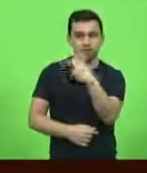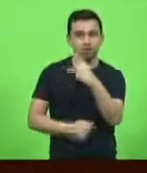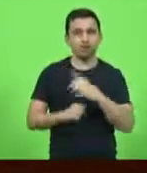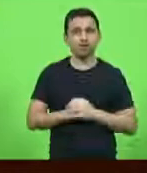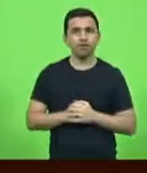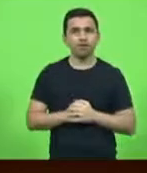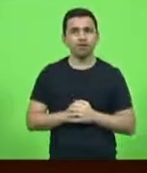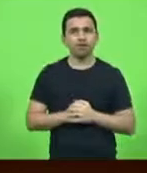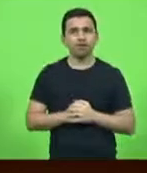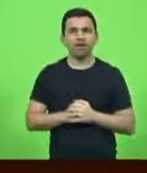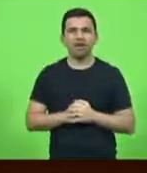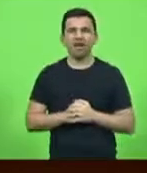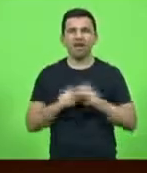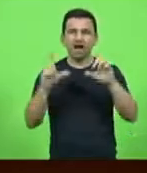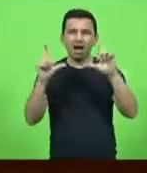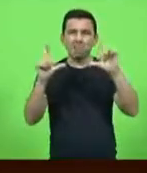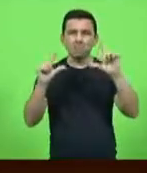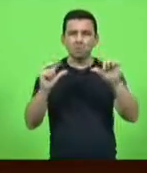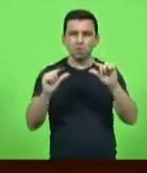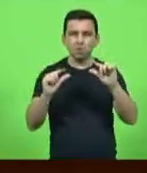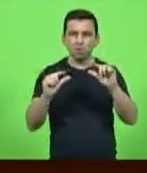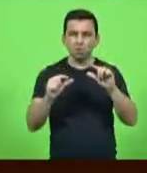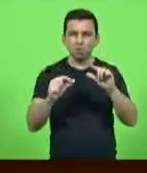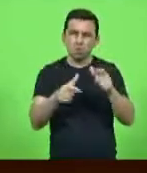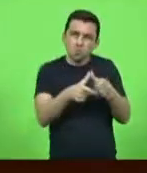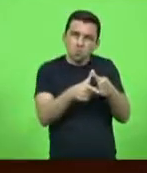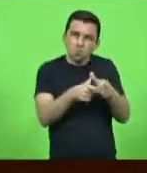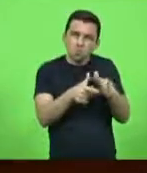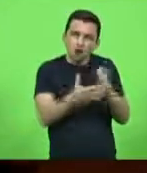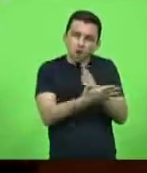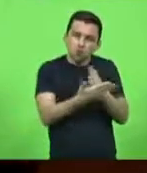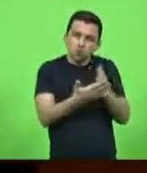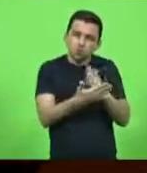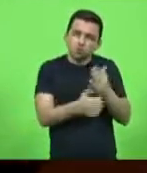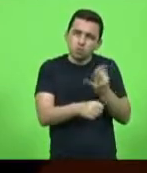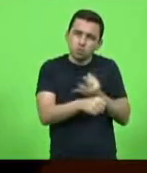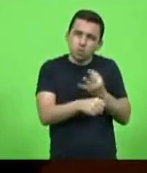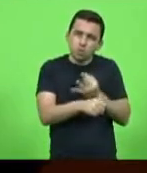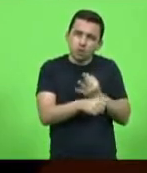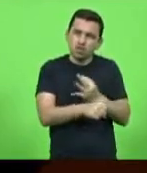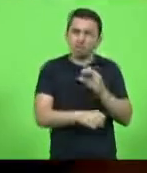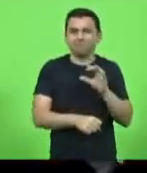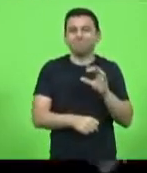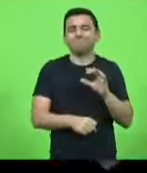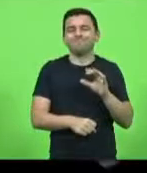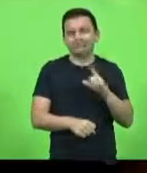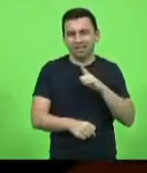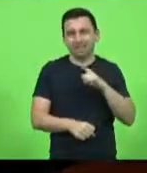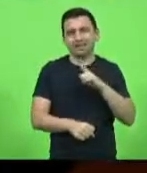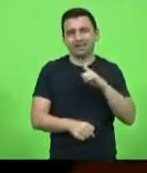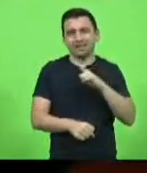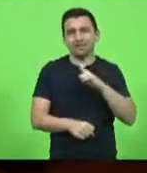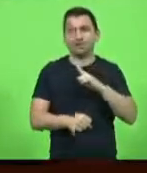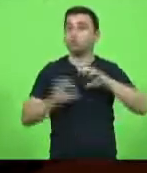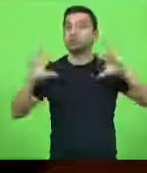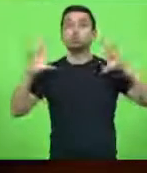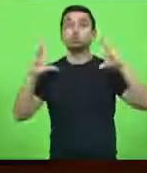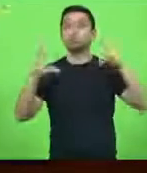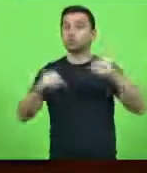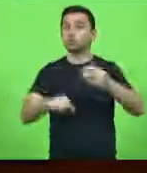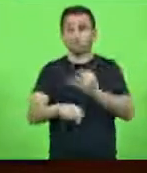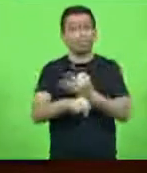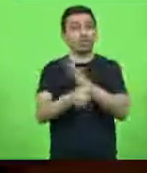uma minoria que ele suporta ainda no comando porque todos não